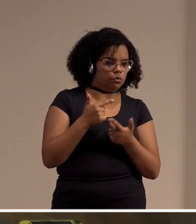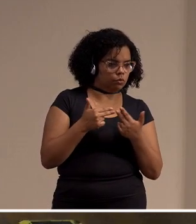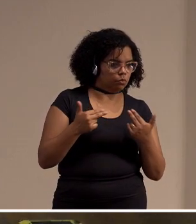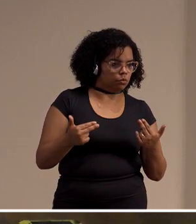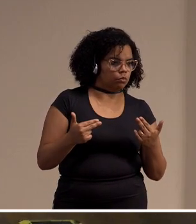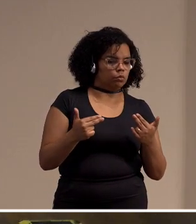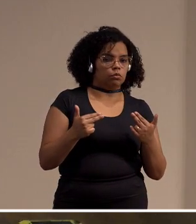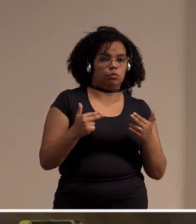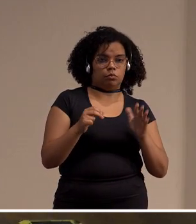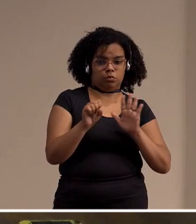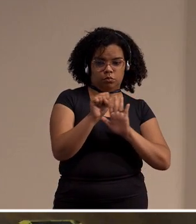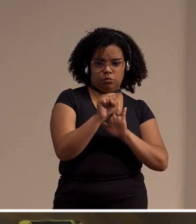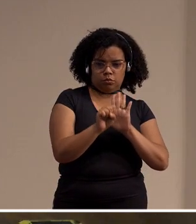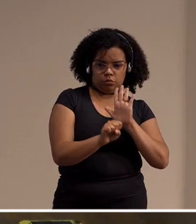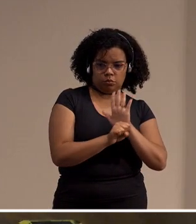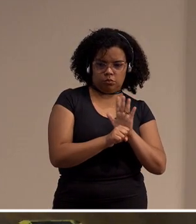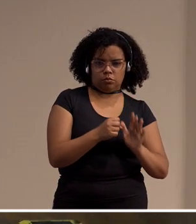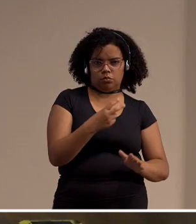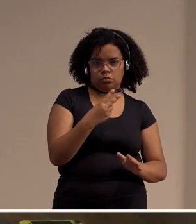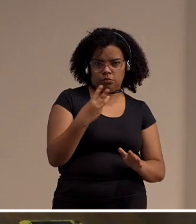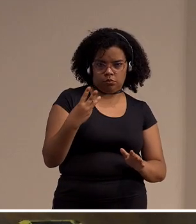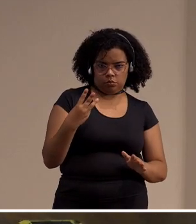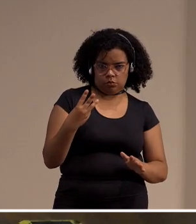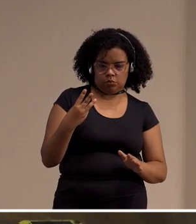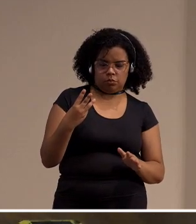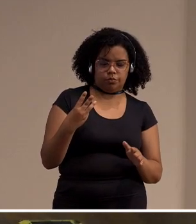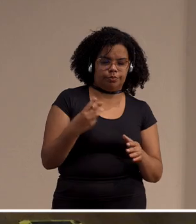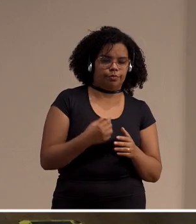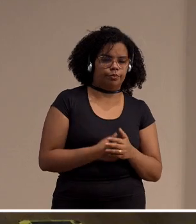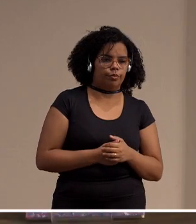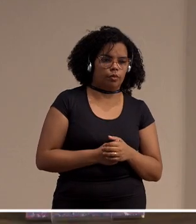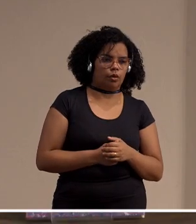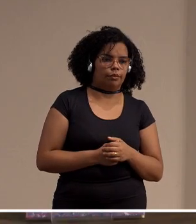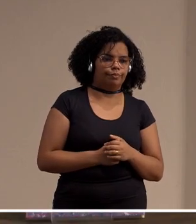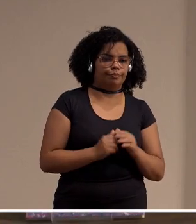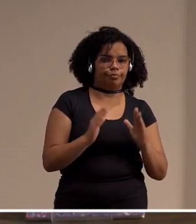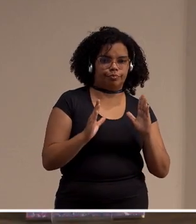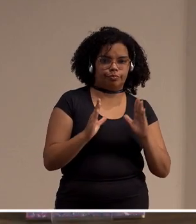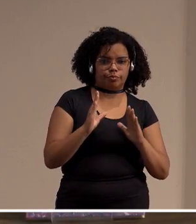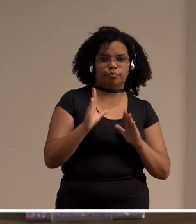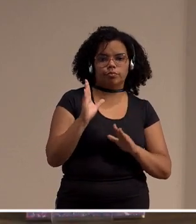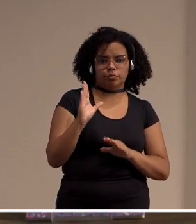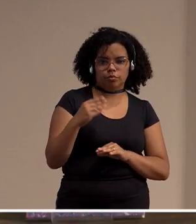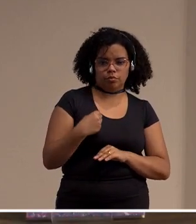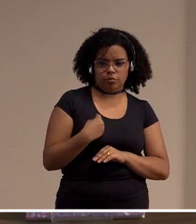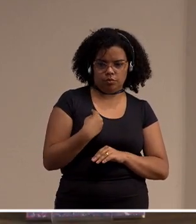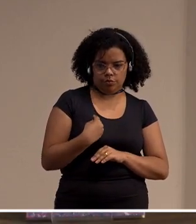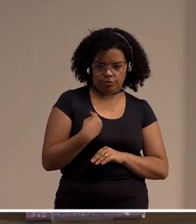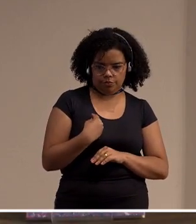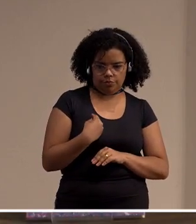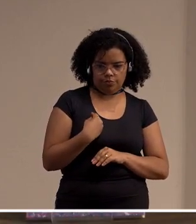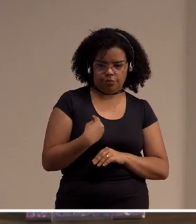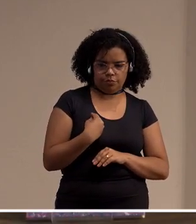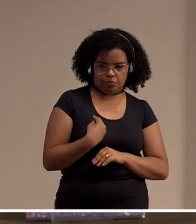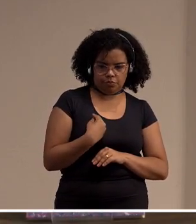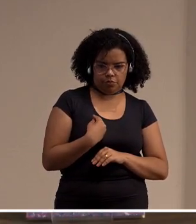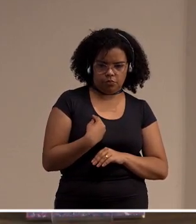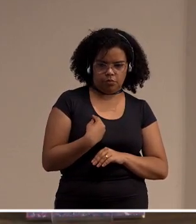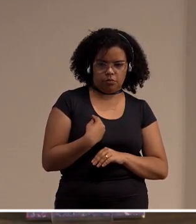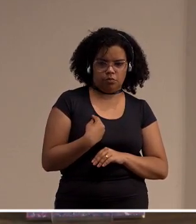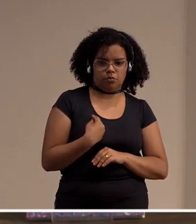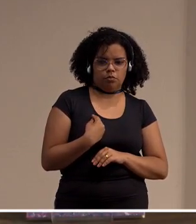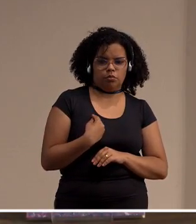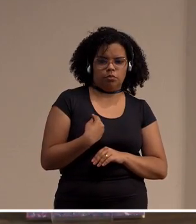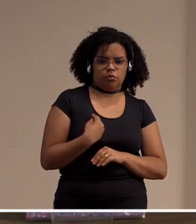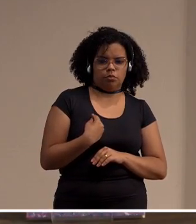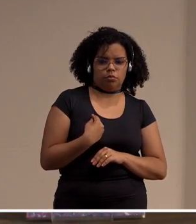século XXIII, no momento onde a gente já está vivendo um estado